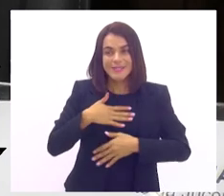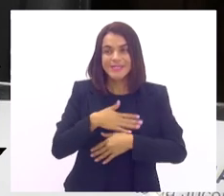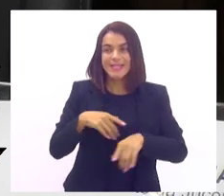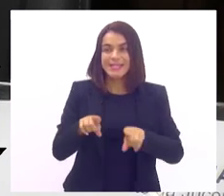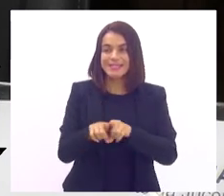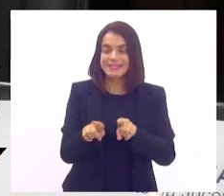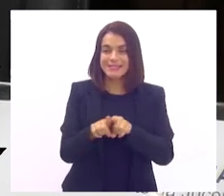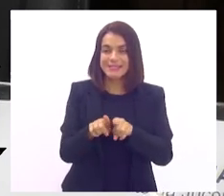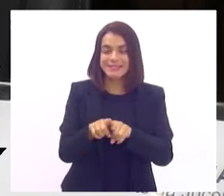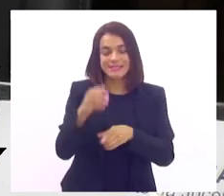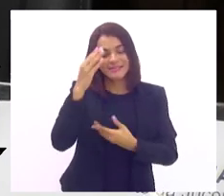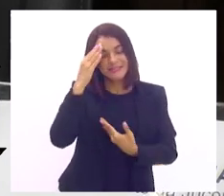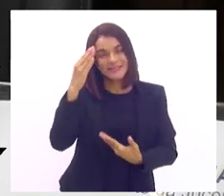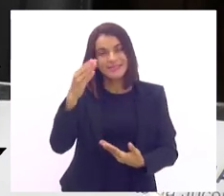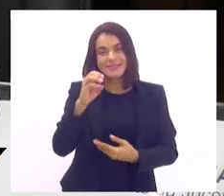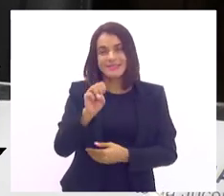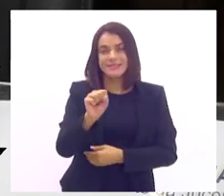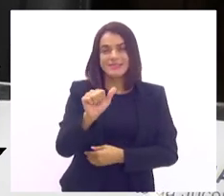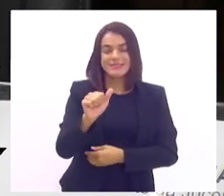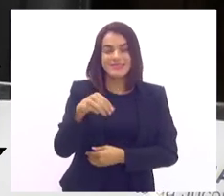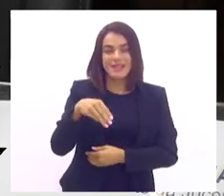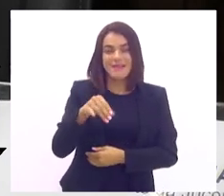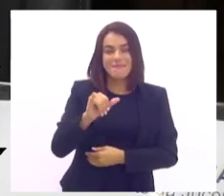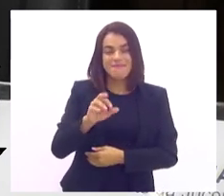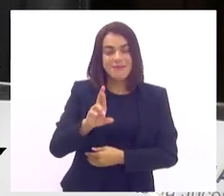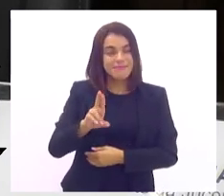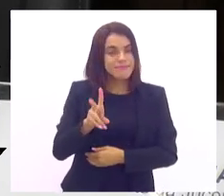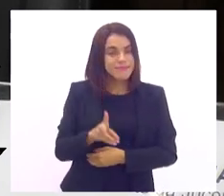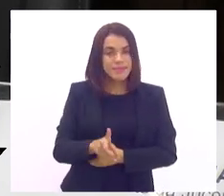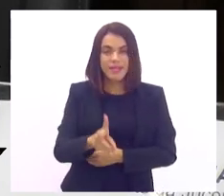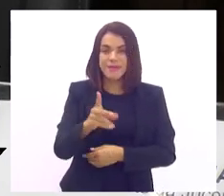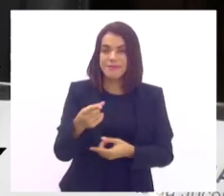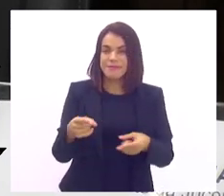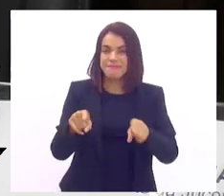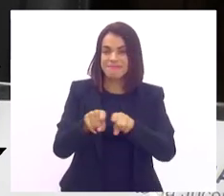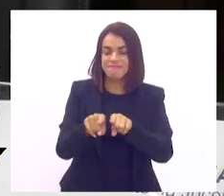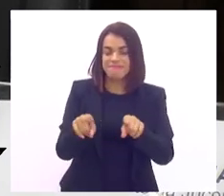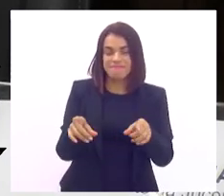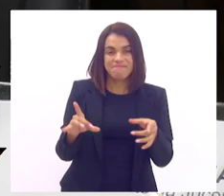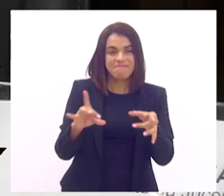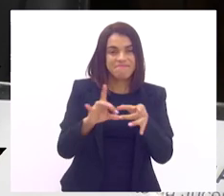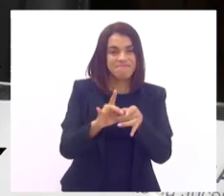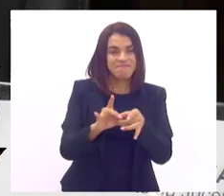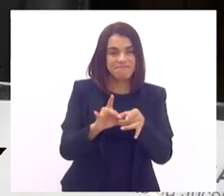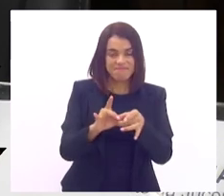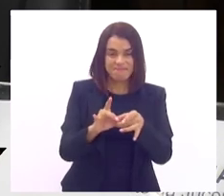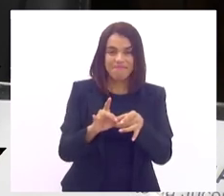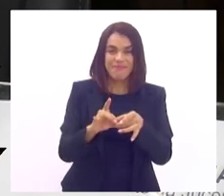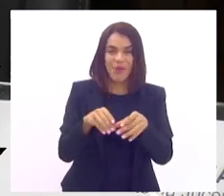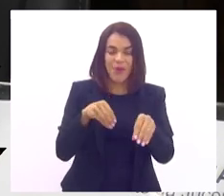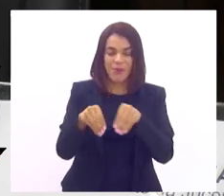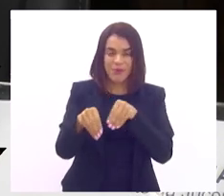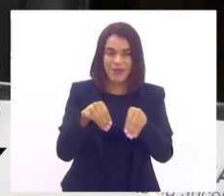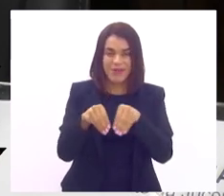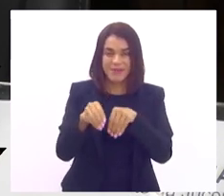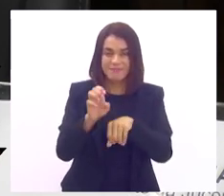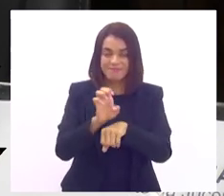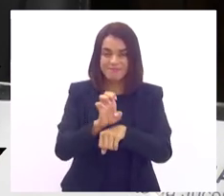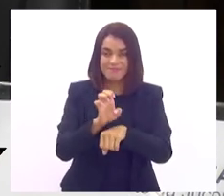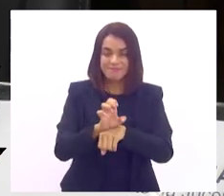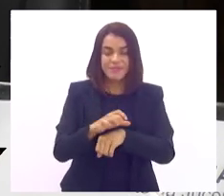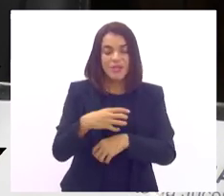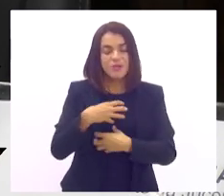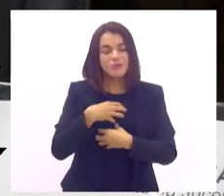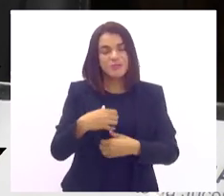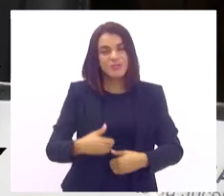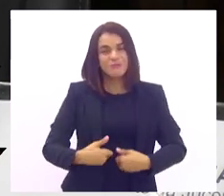Samir, sempre essa parceria que o Samir tem com a Controladoria Geral do Estado. Dizer que muito me honra,